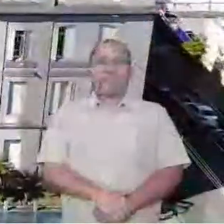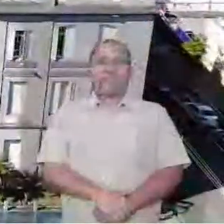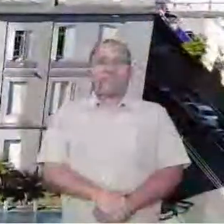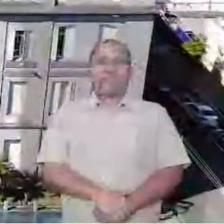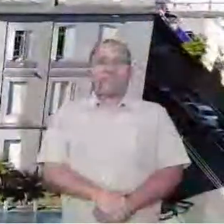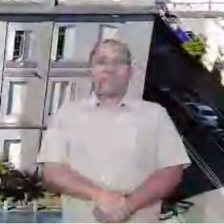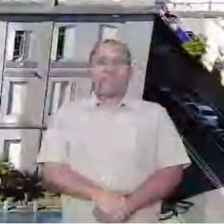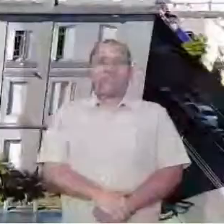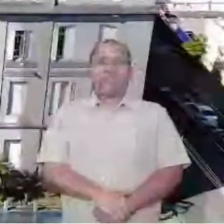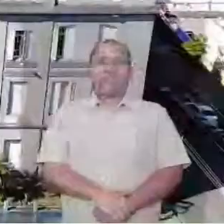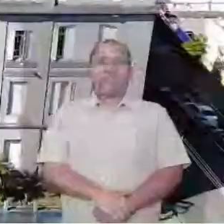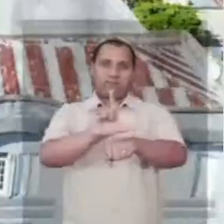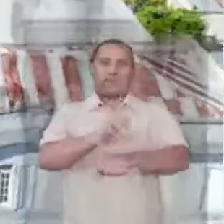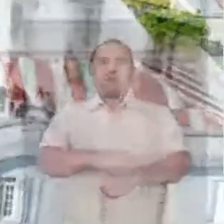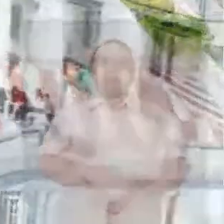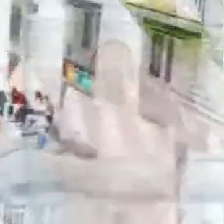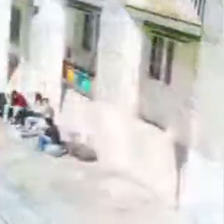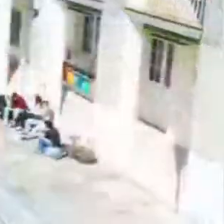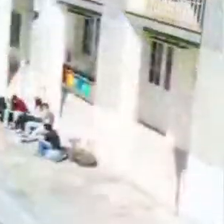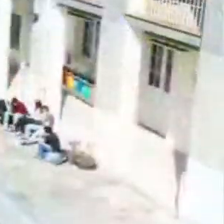Santana do Livramento.